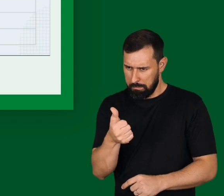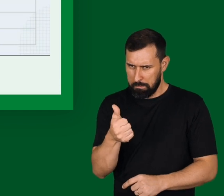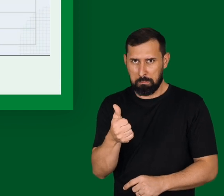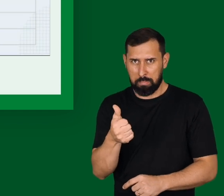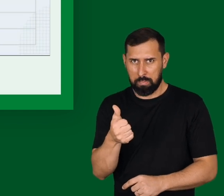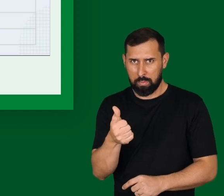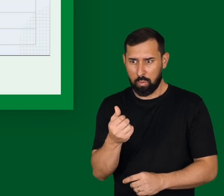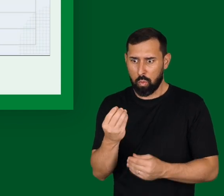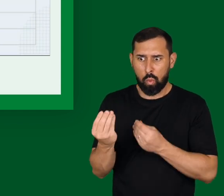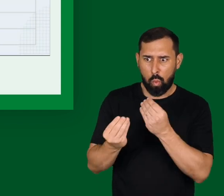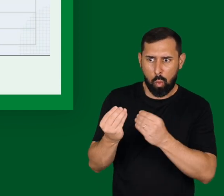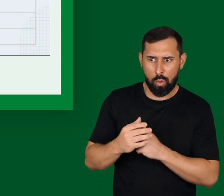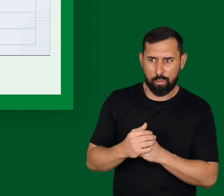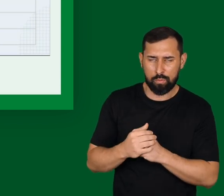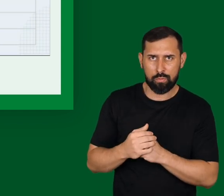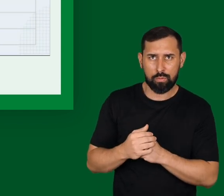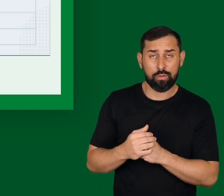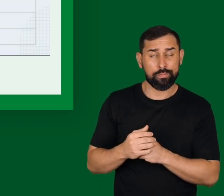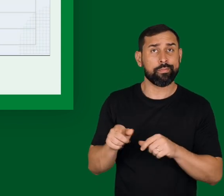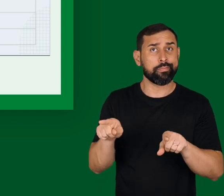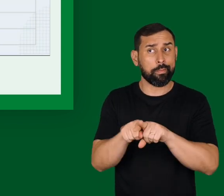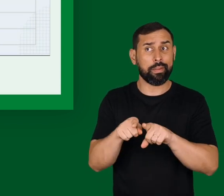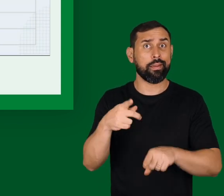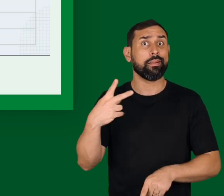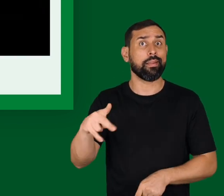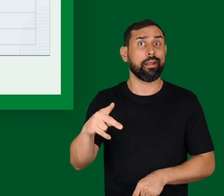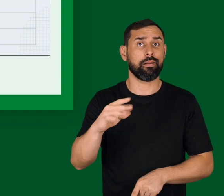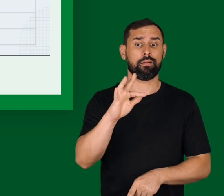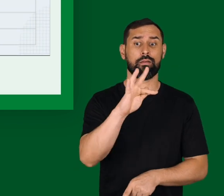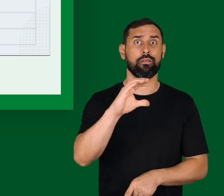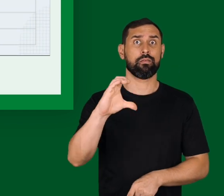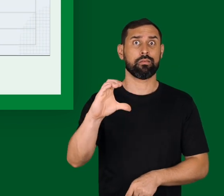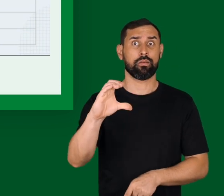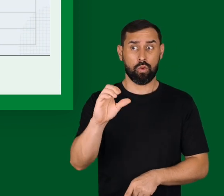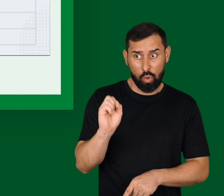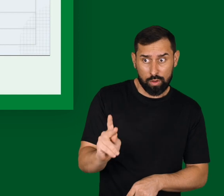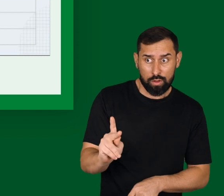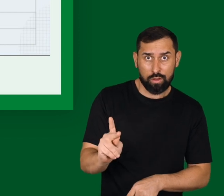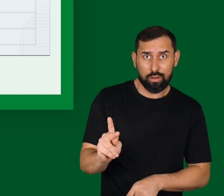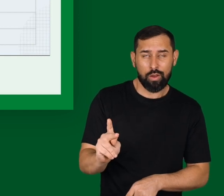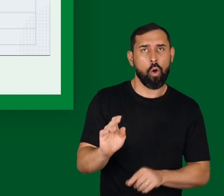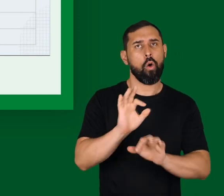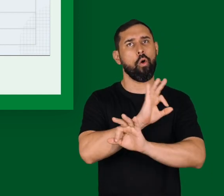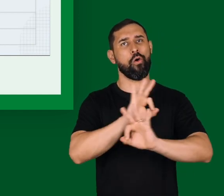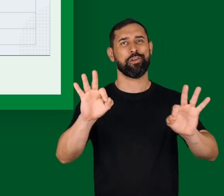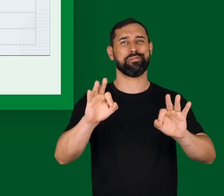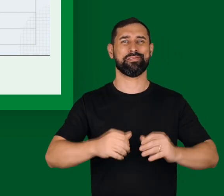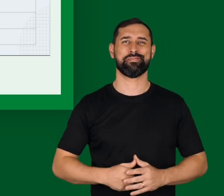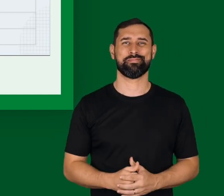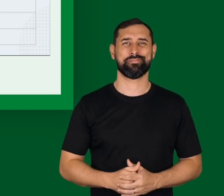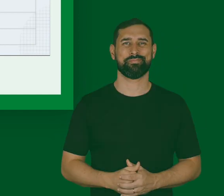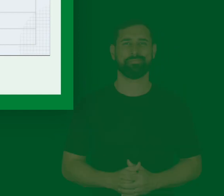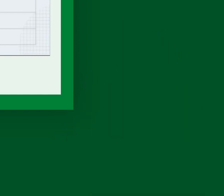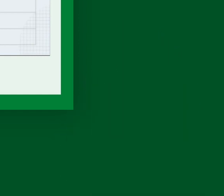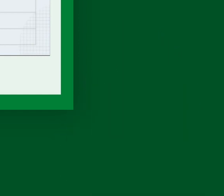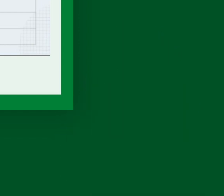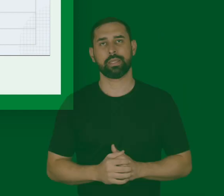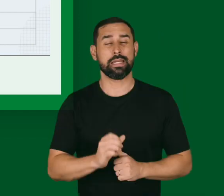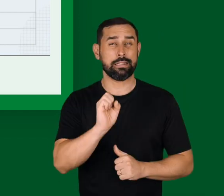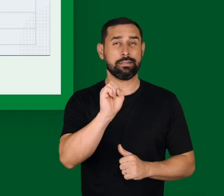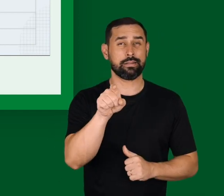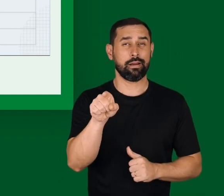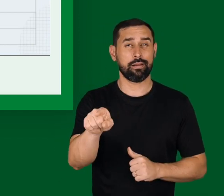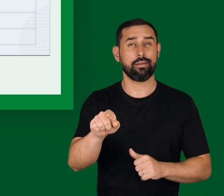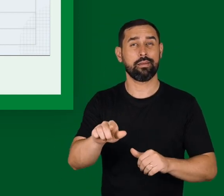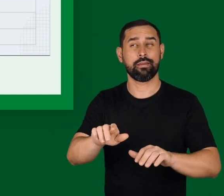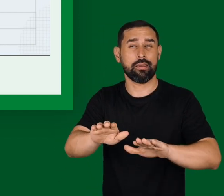visualizar a oximetria dessa criança, ela está com a saturação adequada e tem frequência cardíaca, são os melhores do mundo. Né? Se